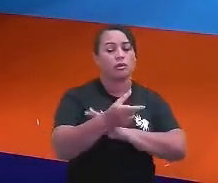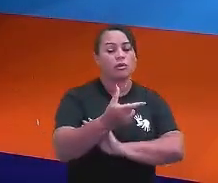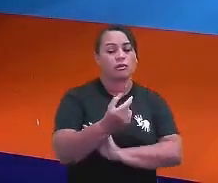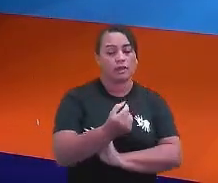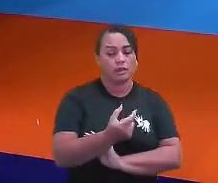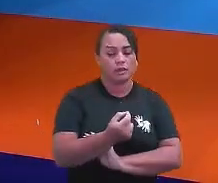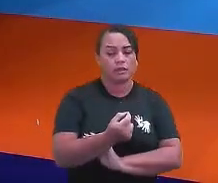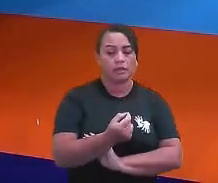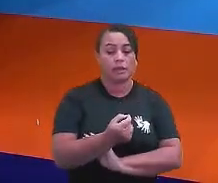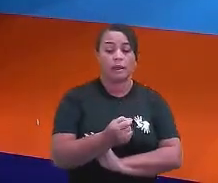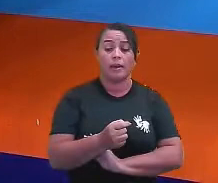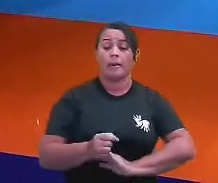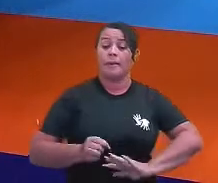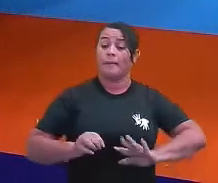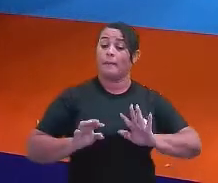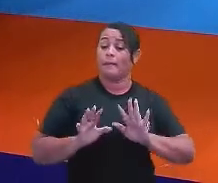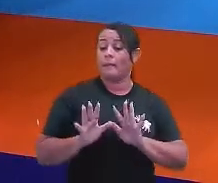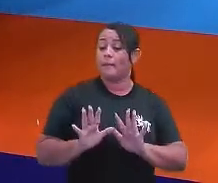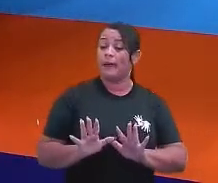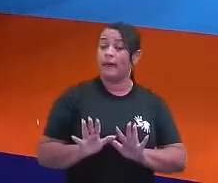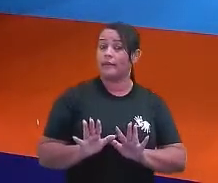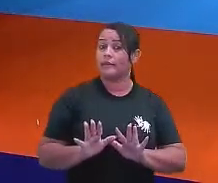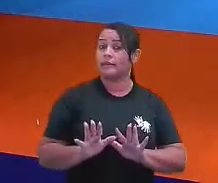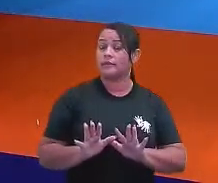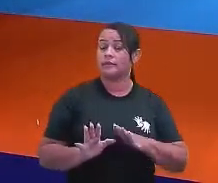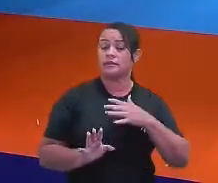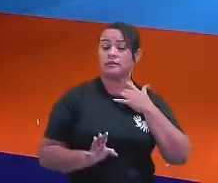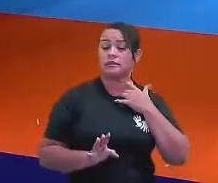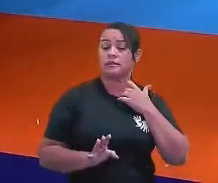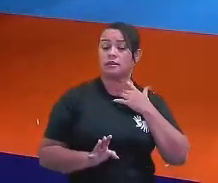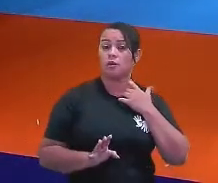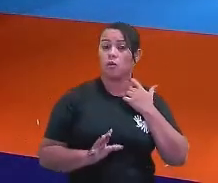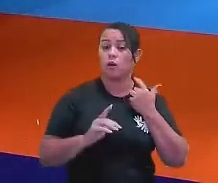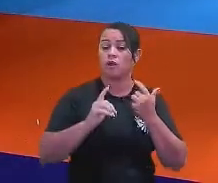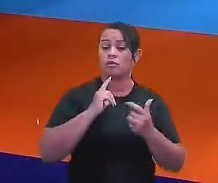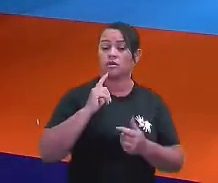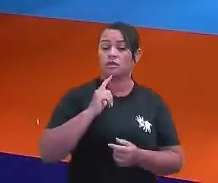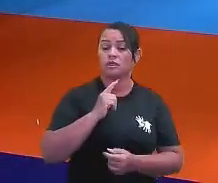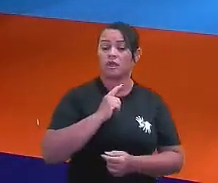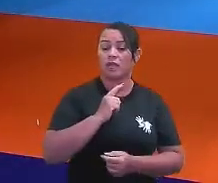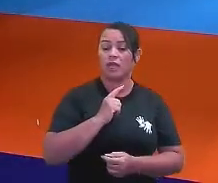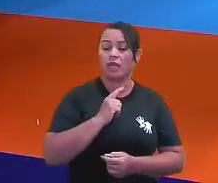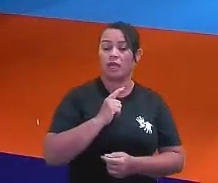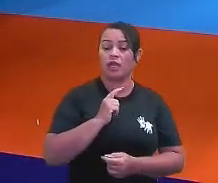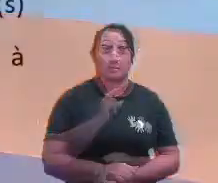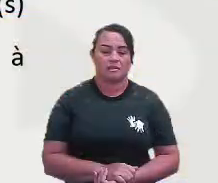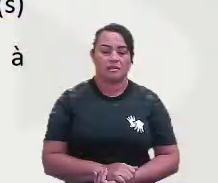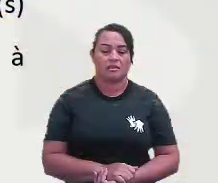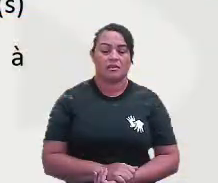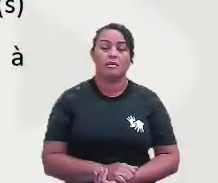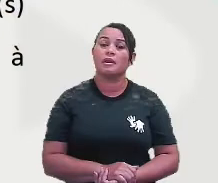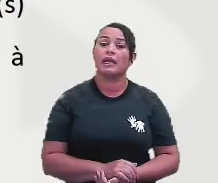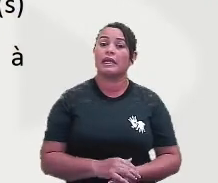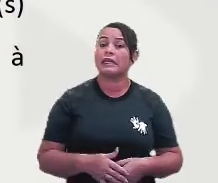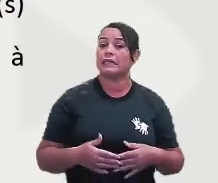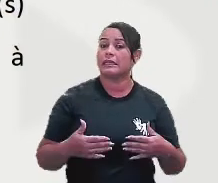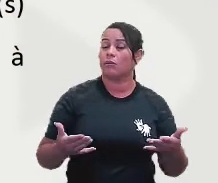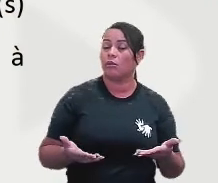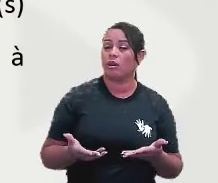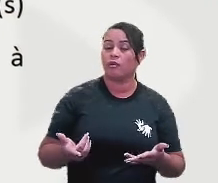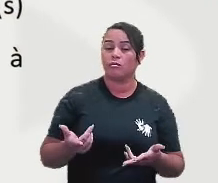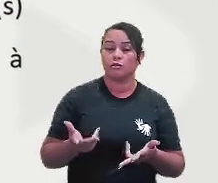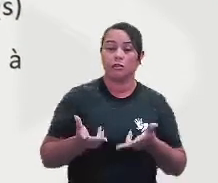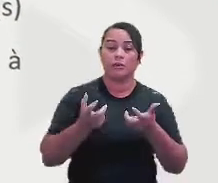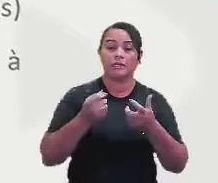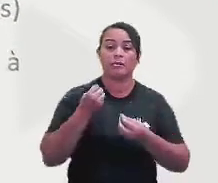20. Mas, quando ocorre o seguinte? Então, vamos